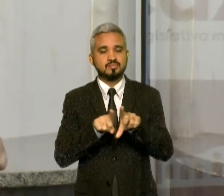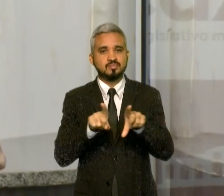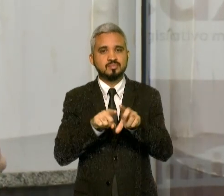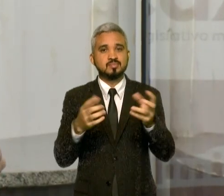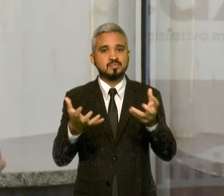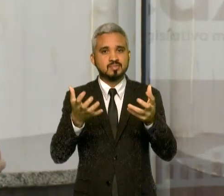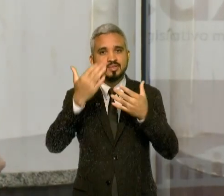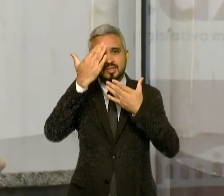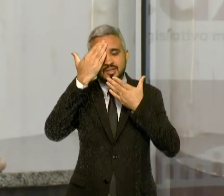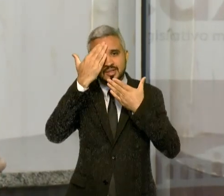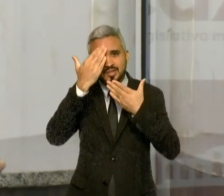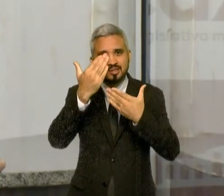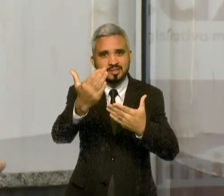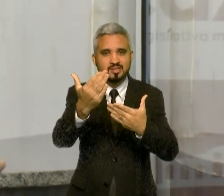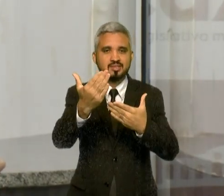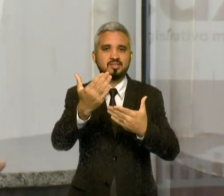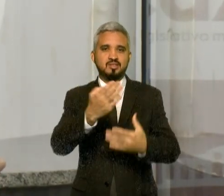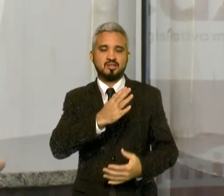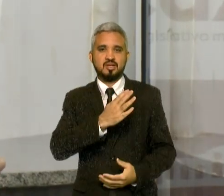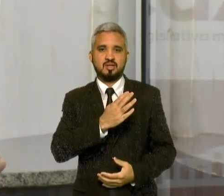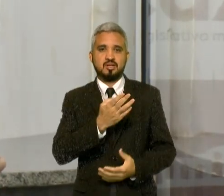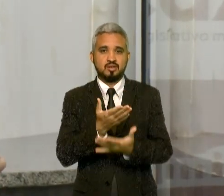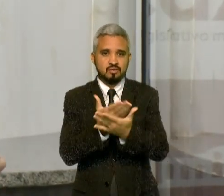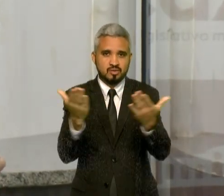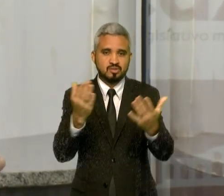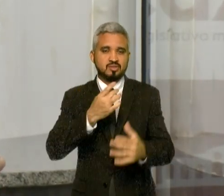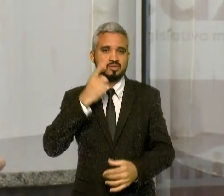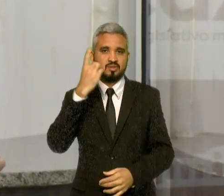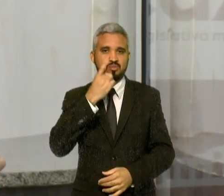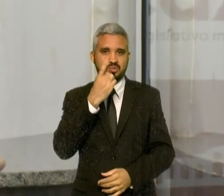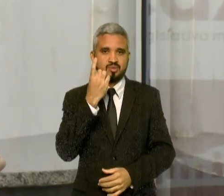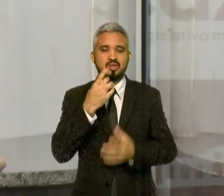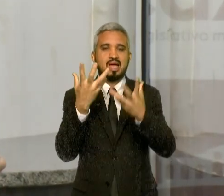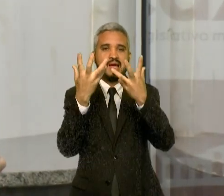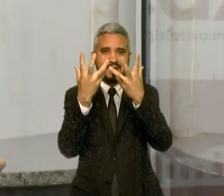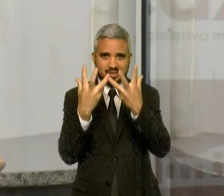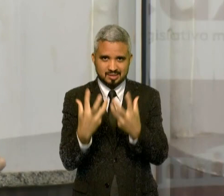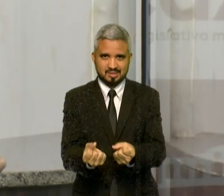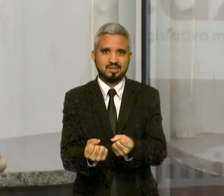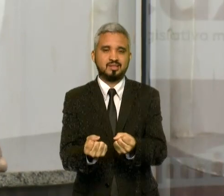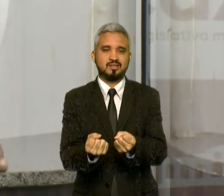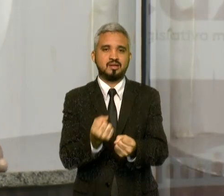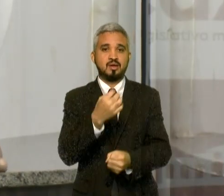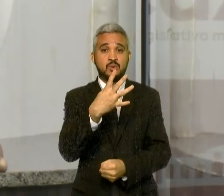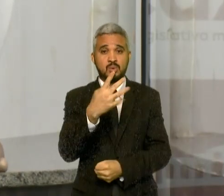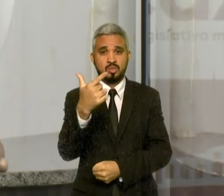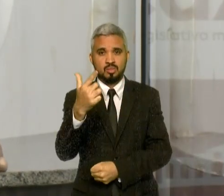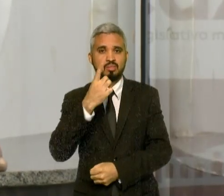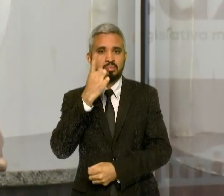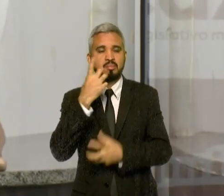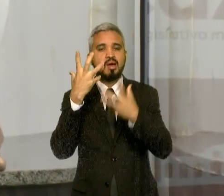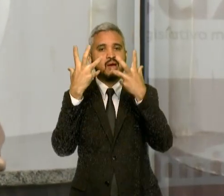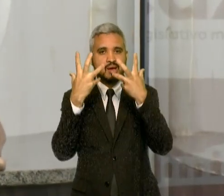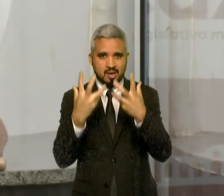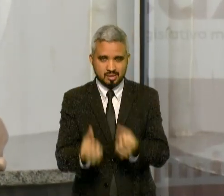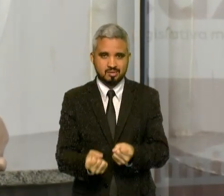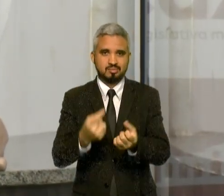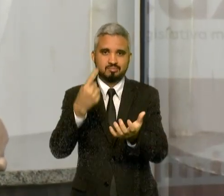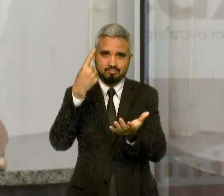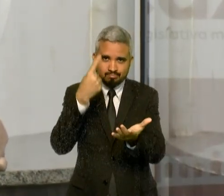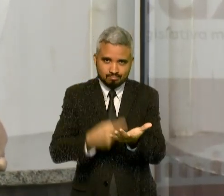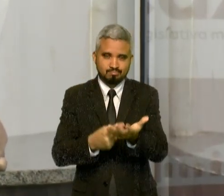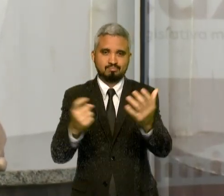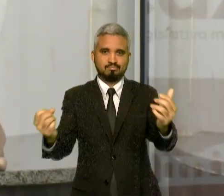a todos os nossos colegas por aprovarem o nosso requerimento por unanimidade e agradecer de forma toda